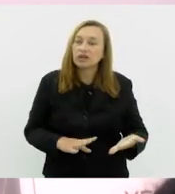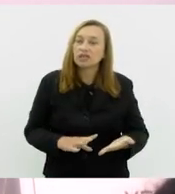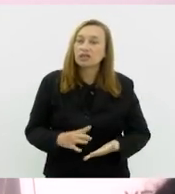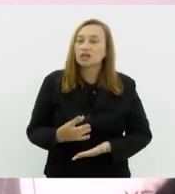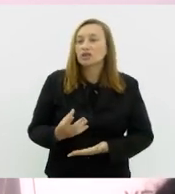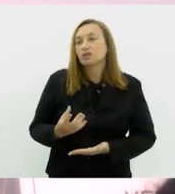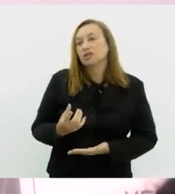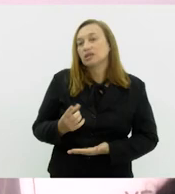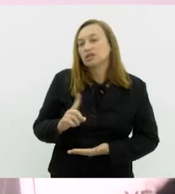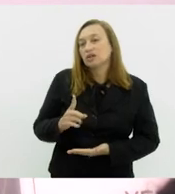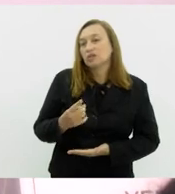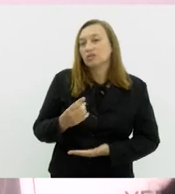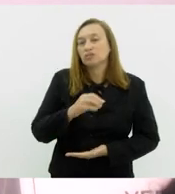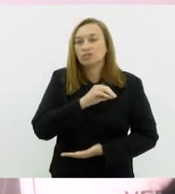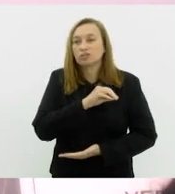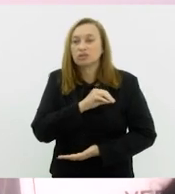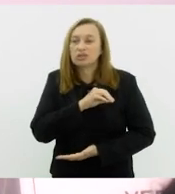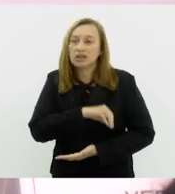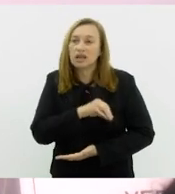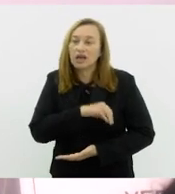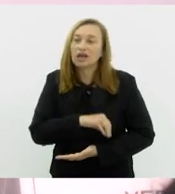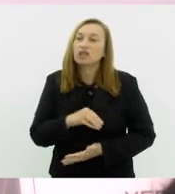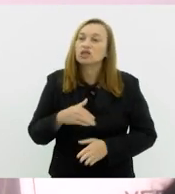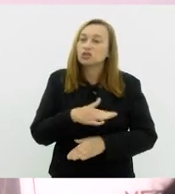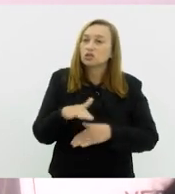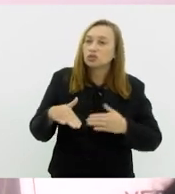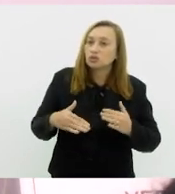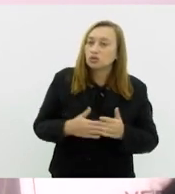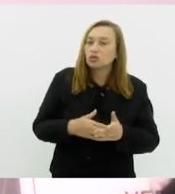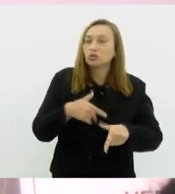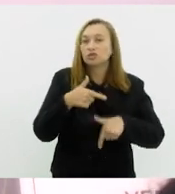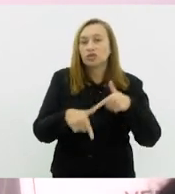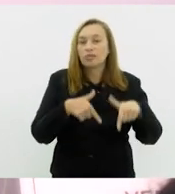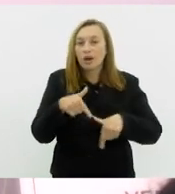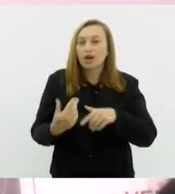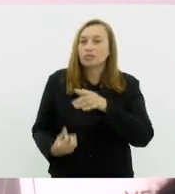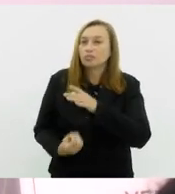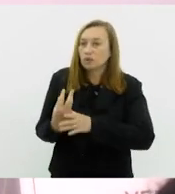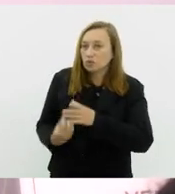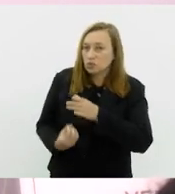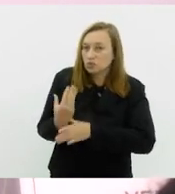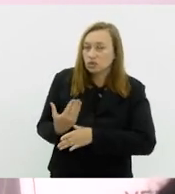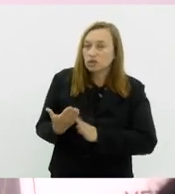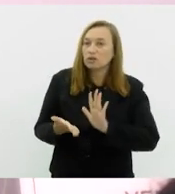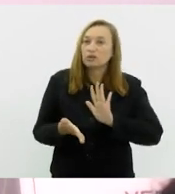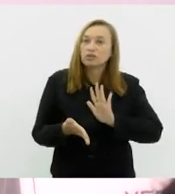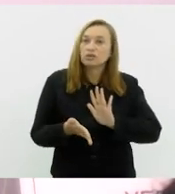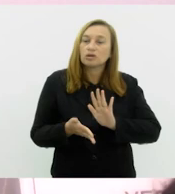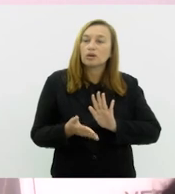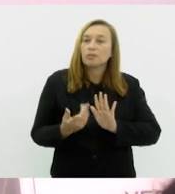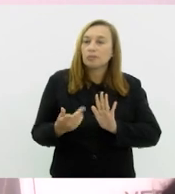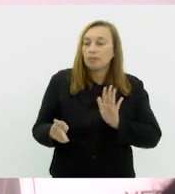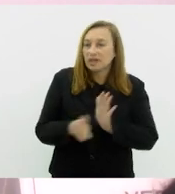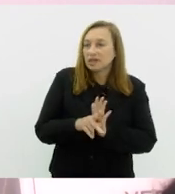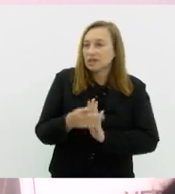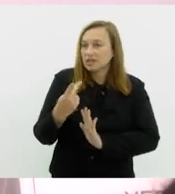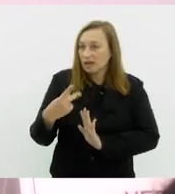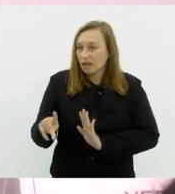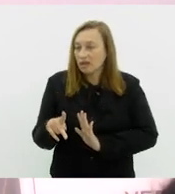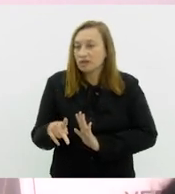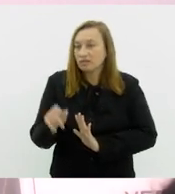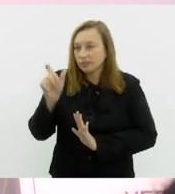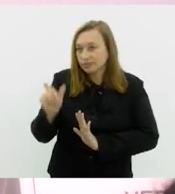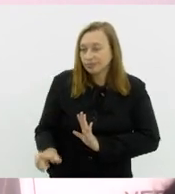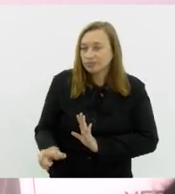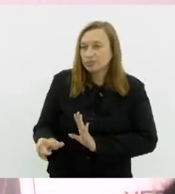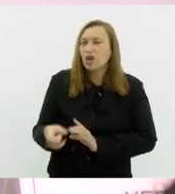e também evidenciar que todos os bens e serviços produzidos são proporcionados por elas. E aí, se são proporcionados por